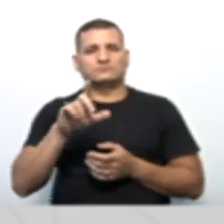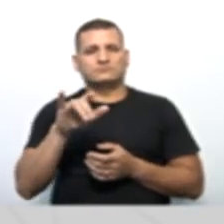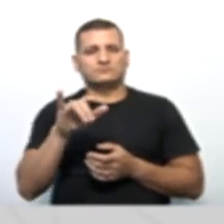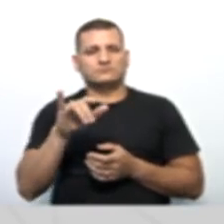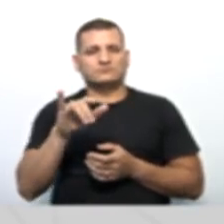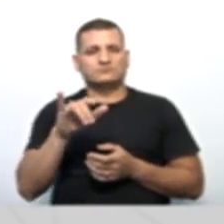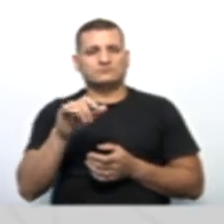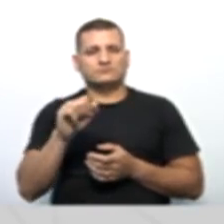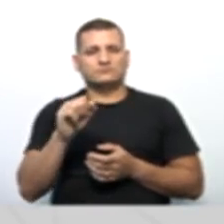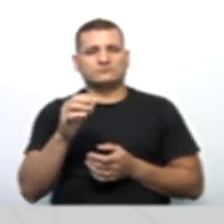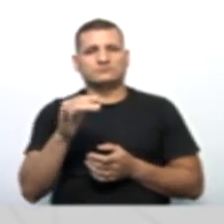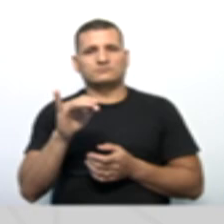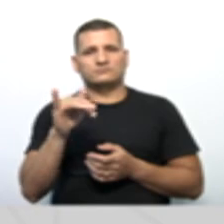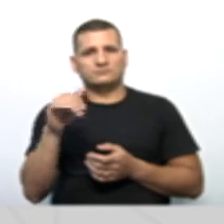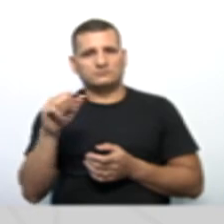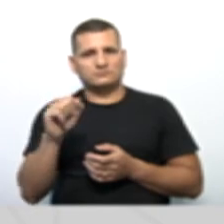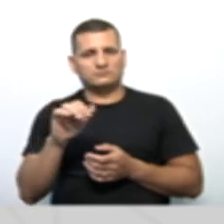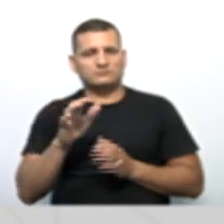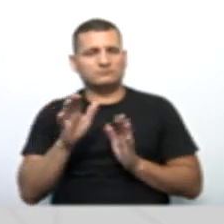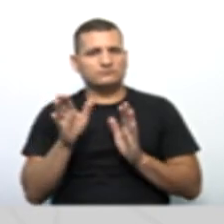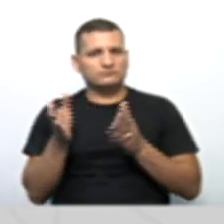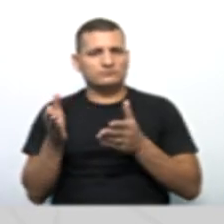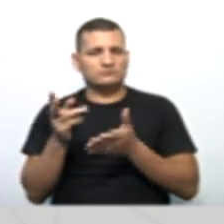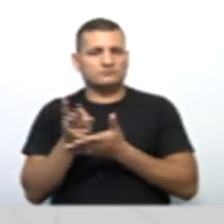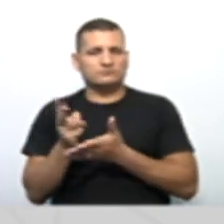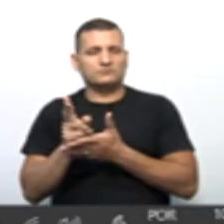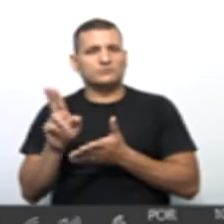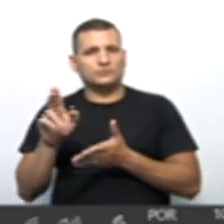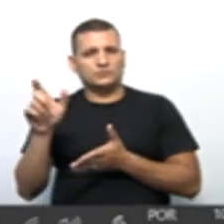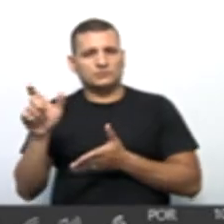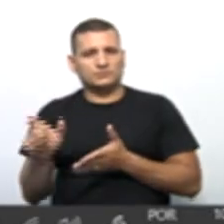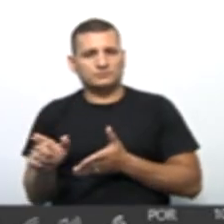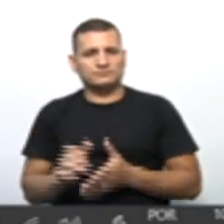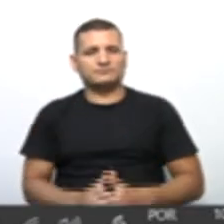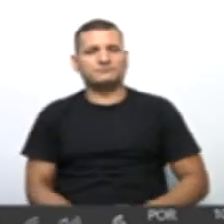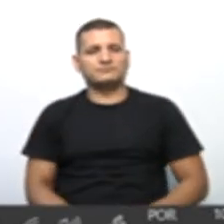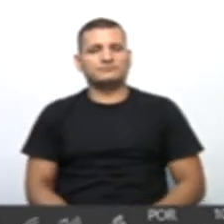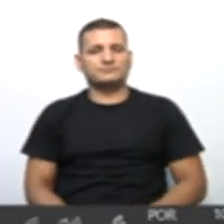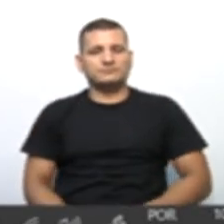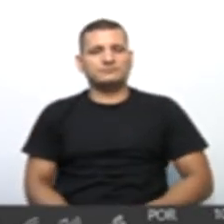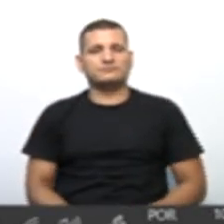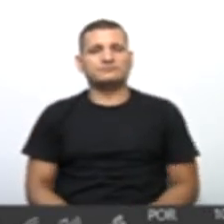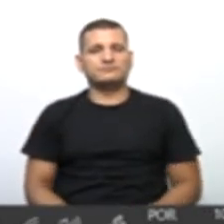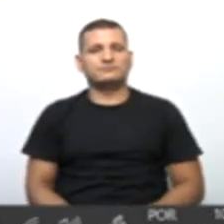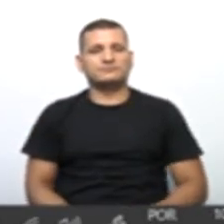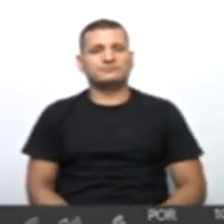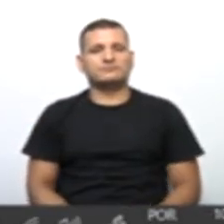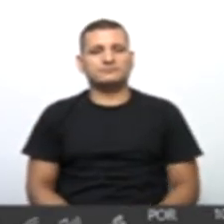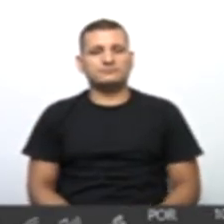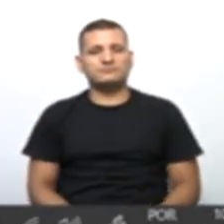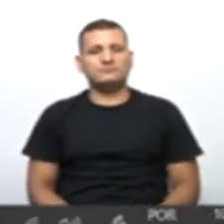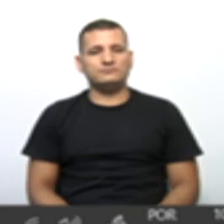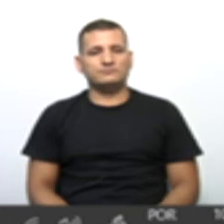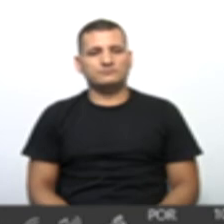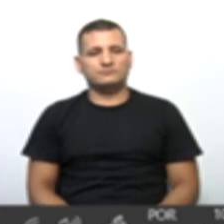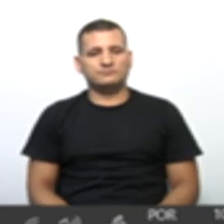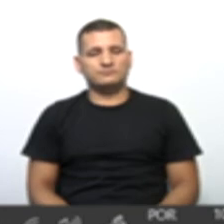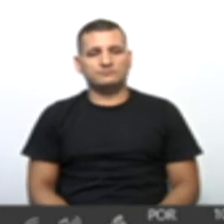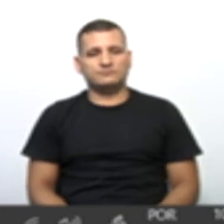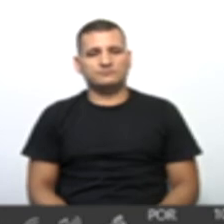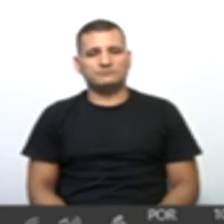usuário só vamos ver se vai ver que eu tô ansioso agora pra ok para visualizar